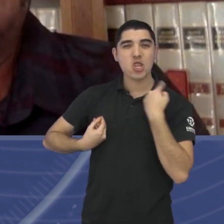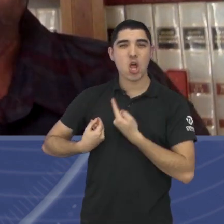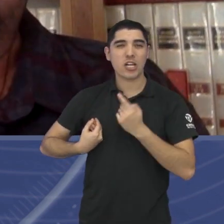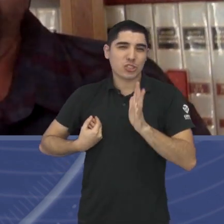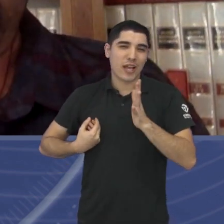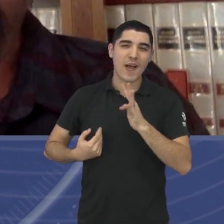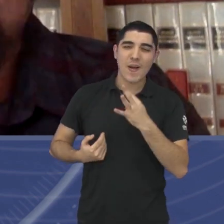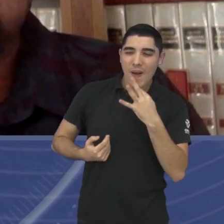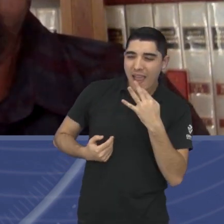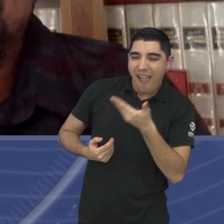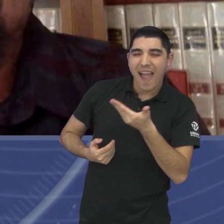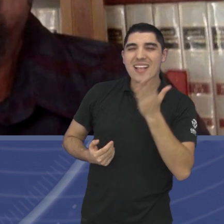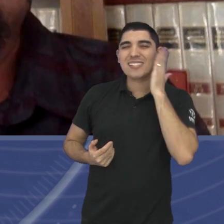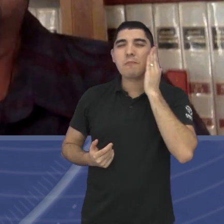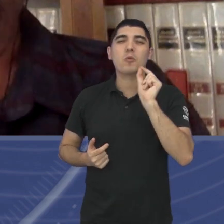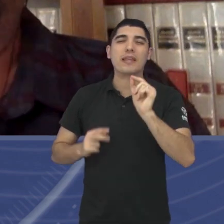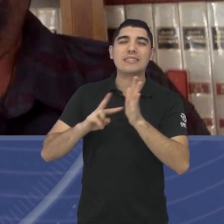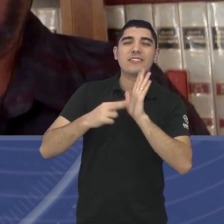conhecemos,